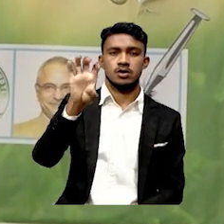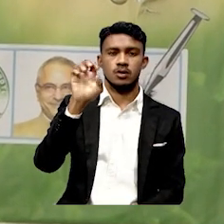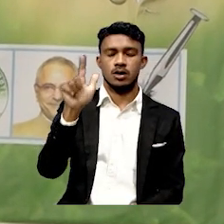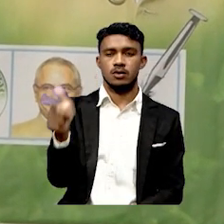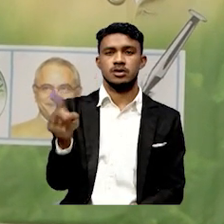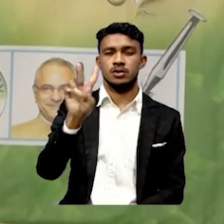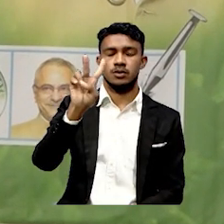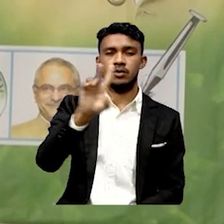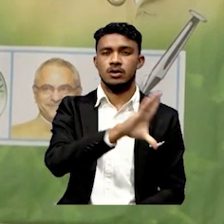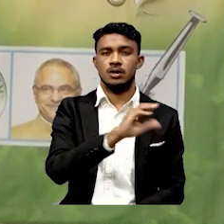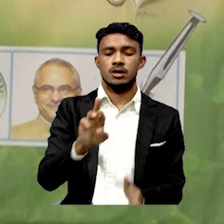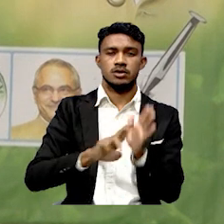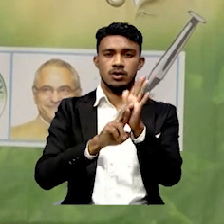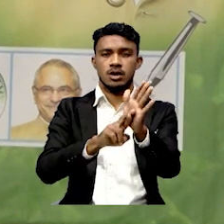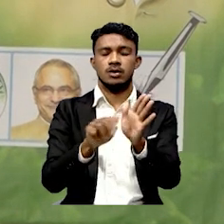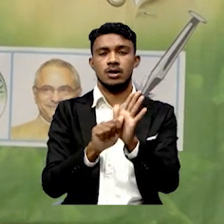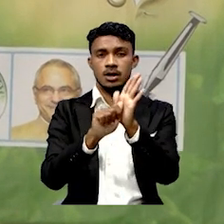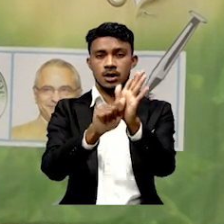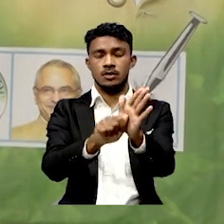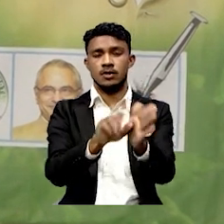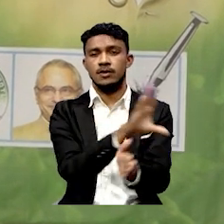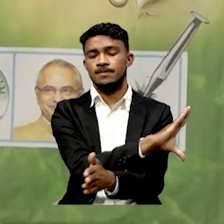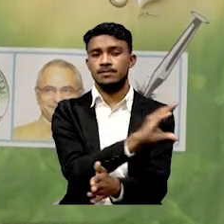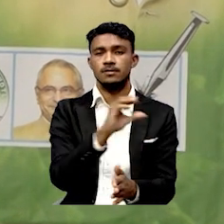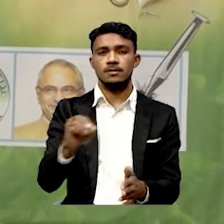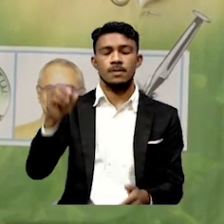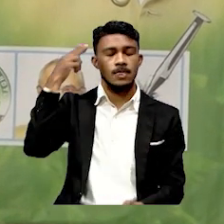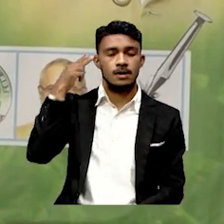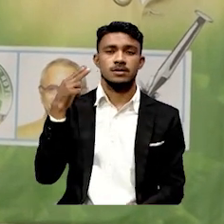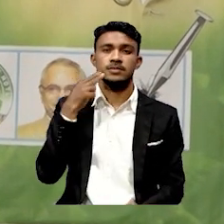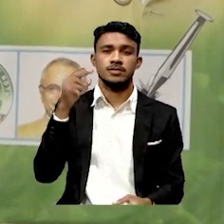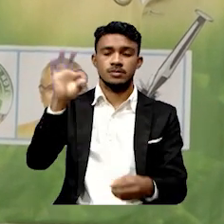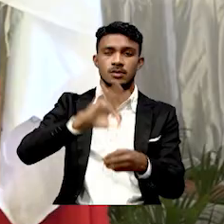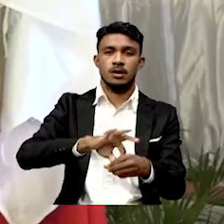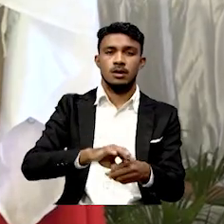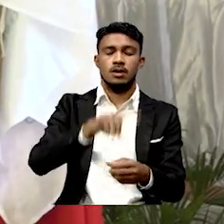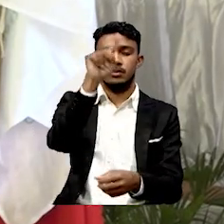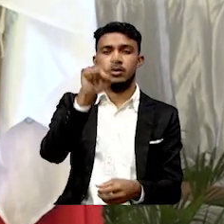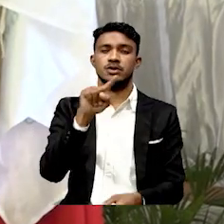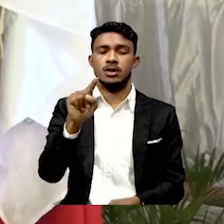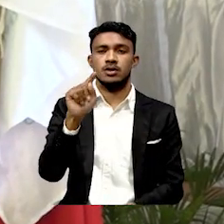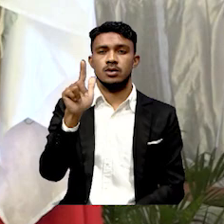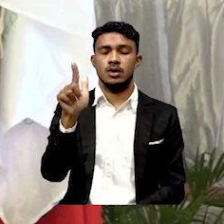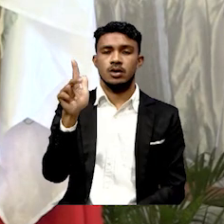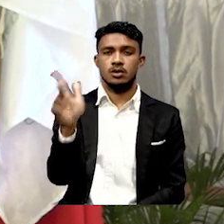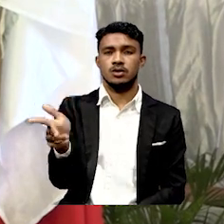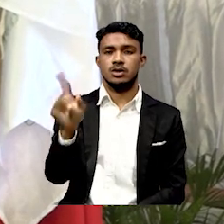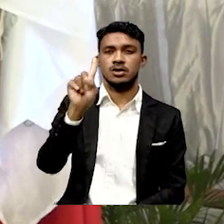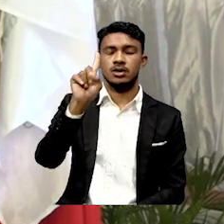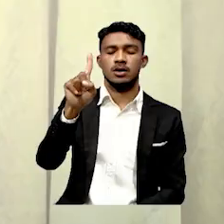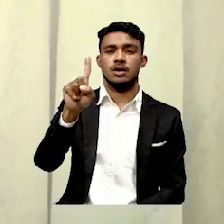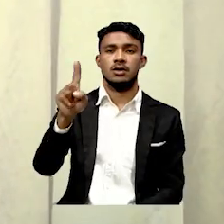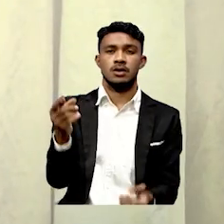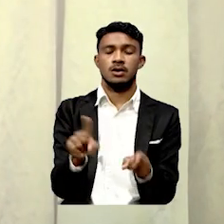Rússia resultado ne hatudu, José Ramos Horta resista tam voto quase porcento tolu nulu resin ida, compara